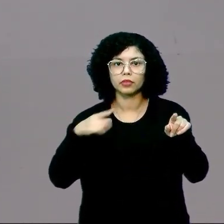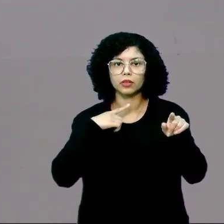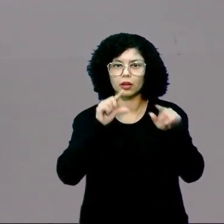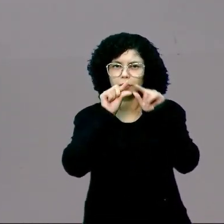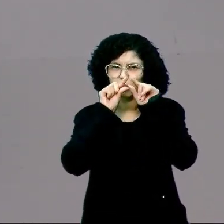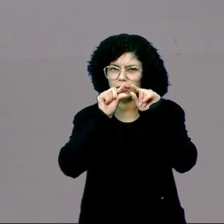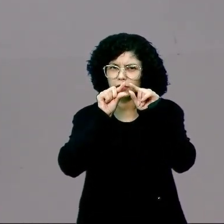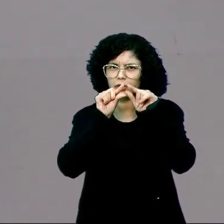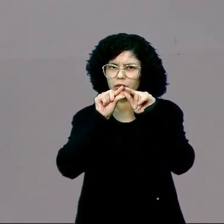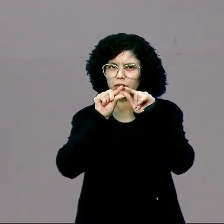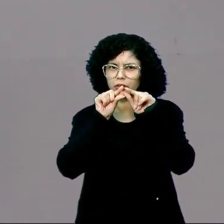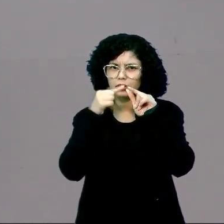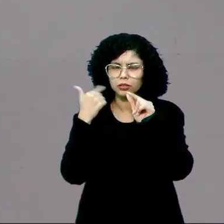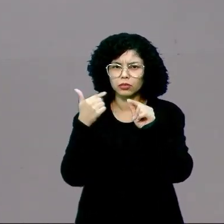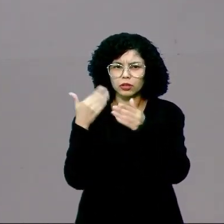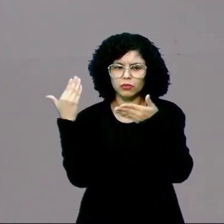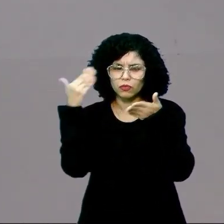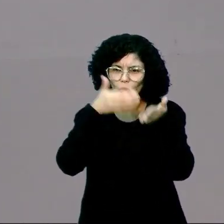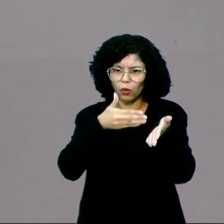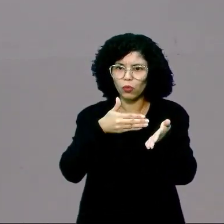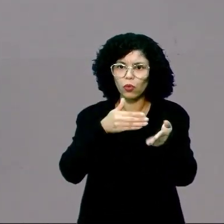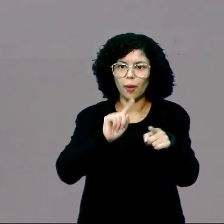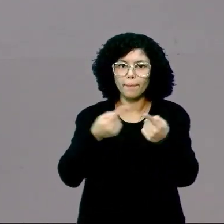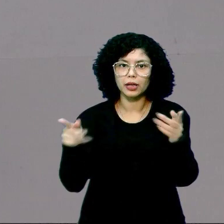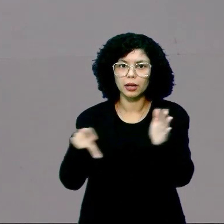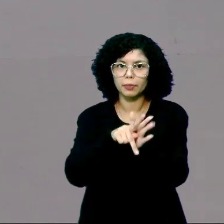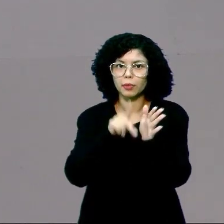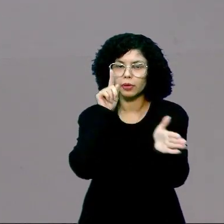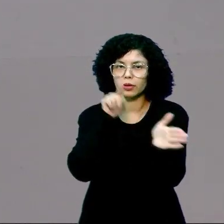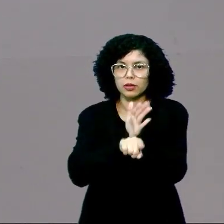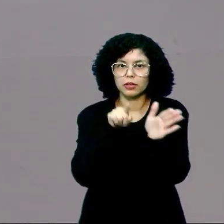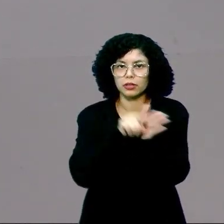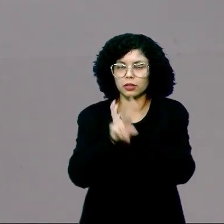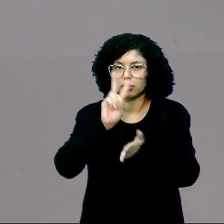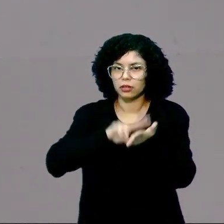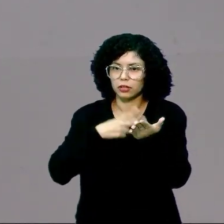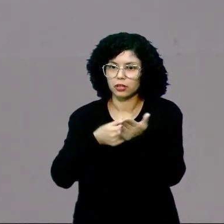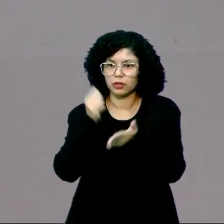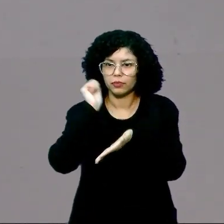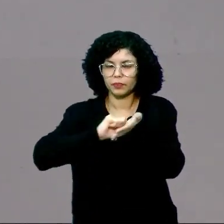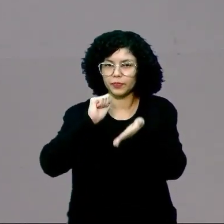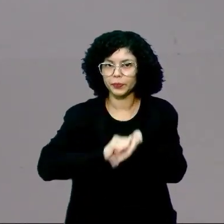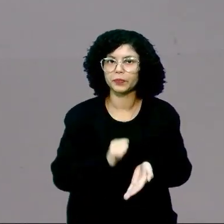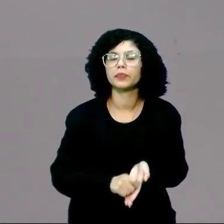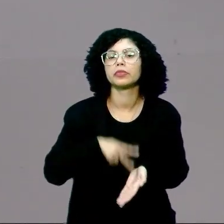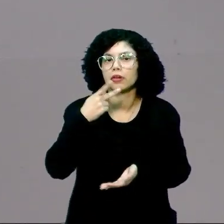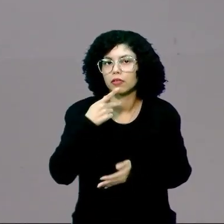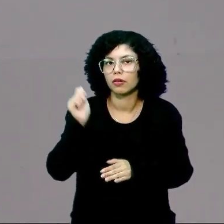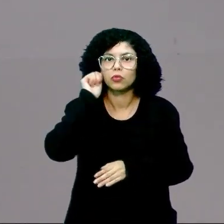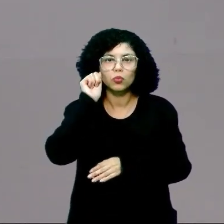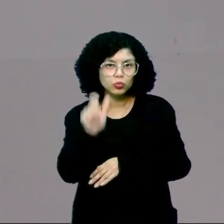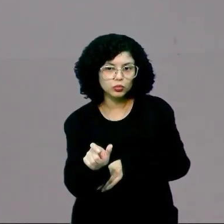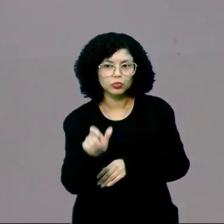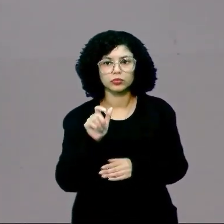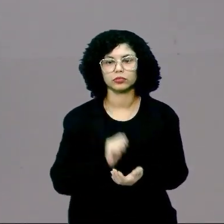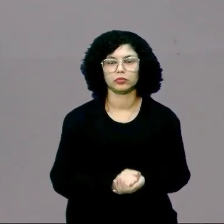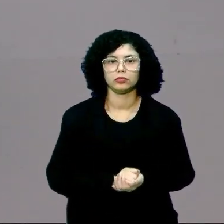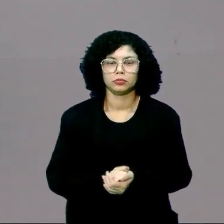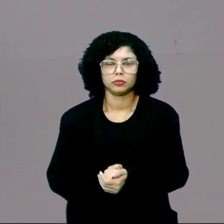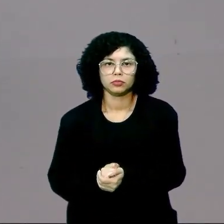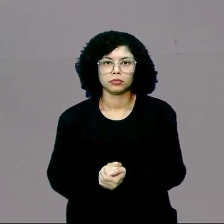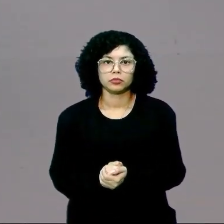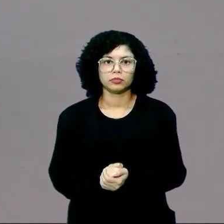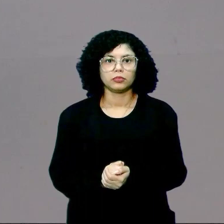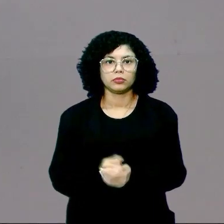estão pequenas e desfocadas, mas dentro da própria questão tem a transcrição da fala do autor, né, que